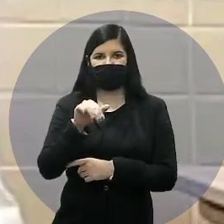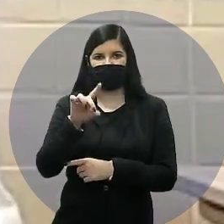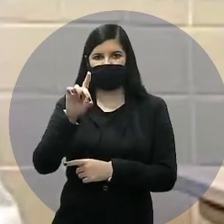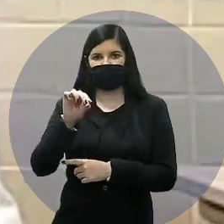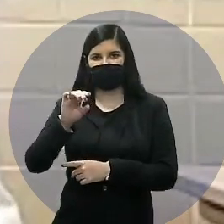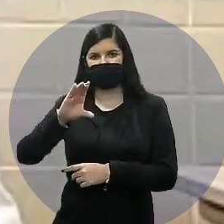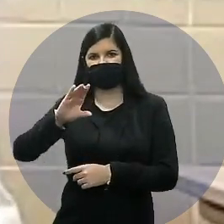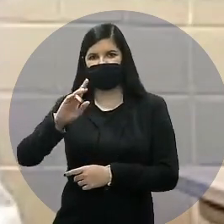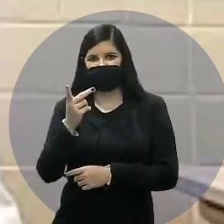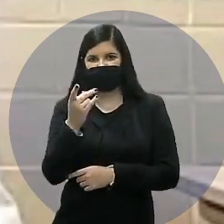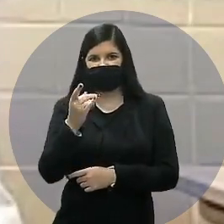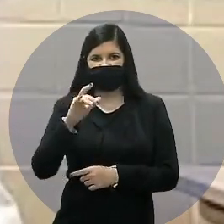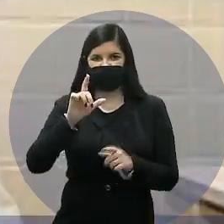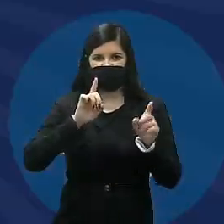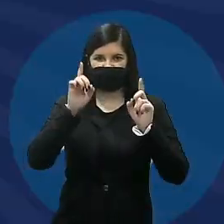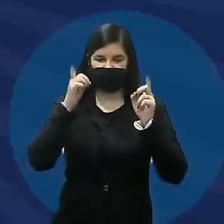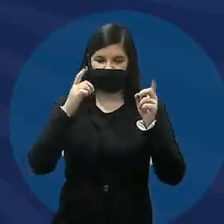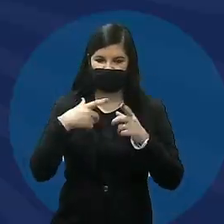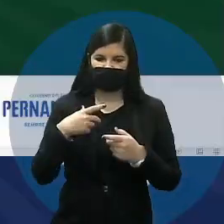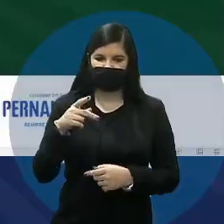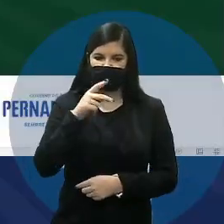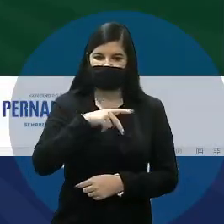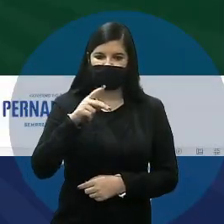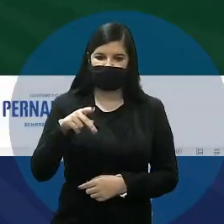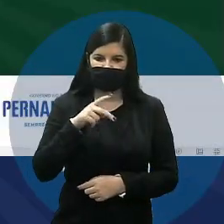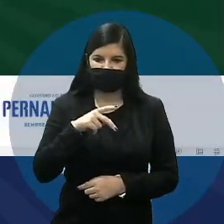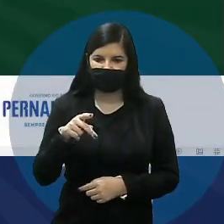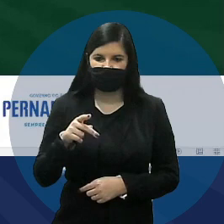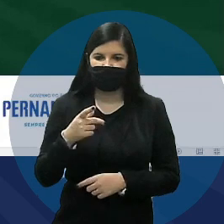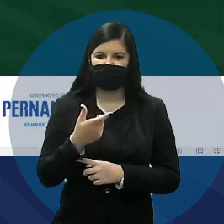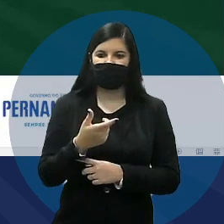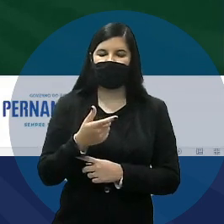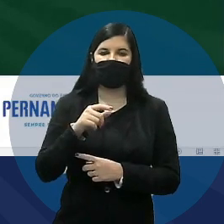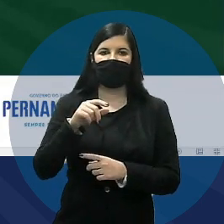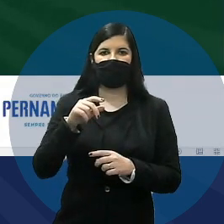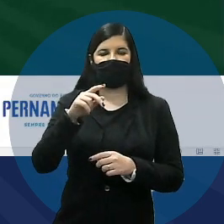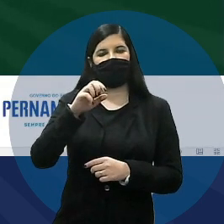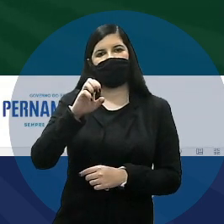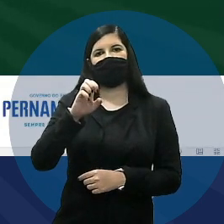Sou professor aqui na EREM, professor Ernesto Silva,